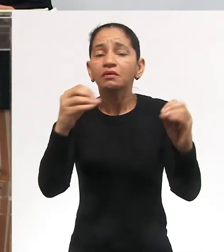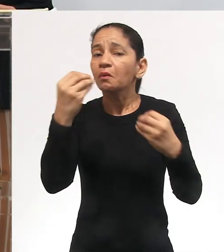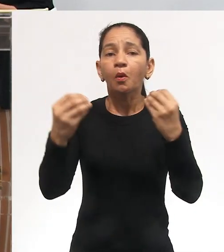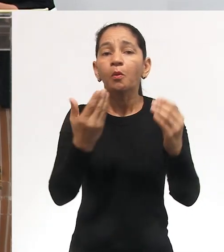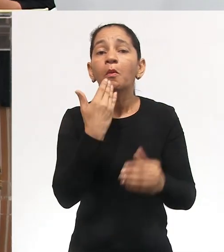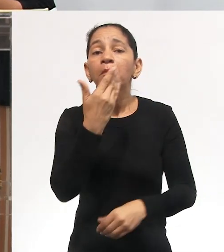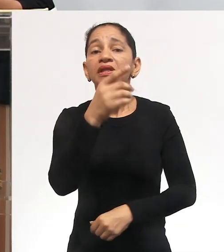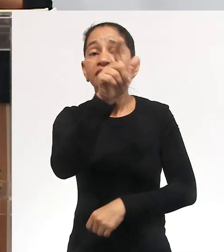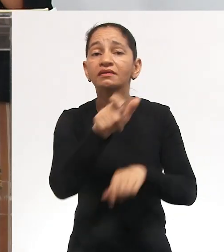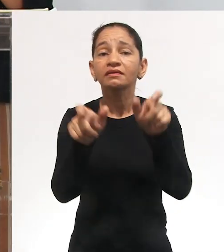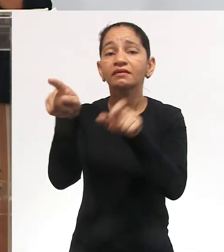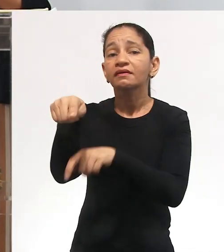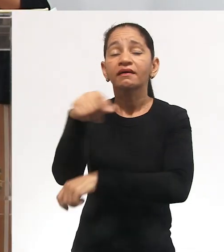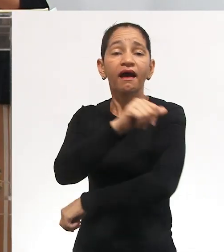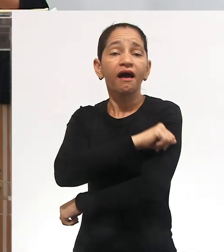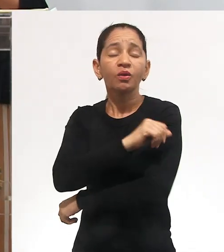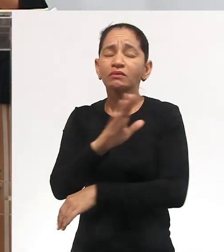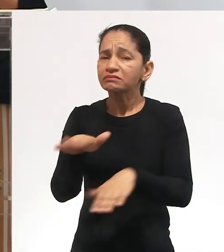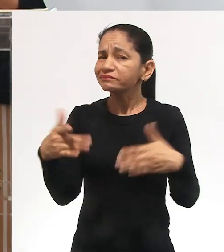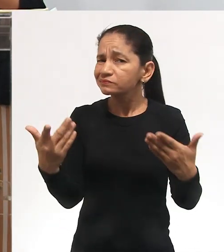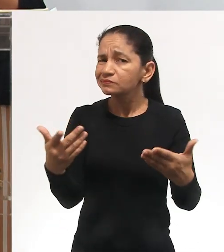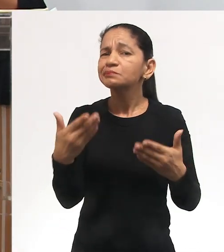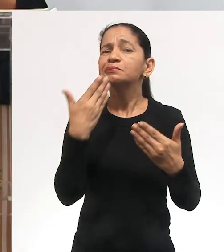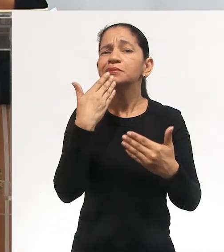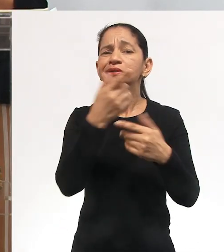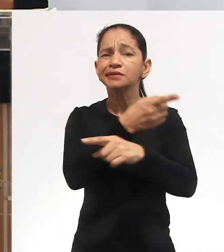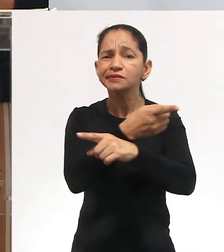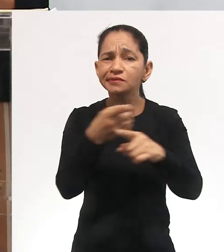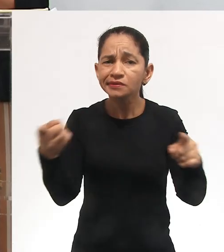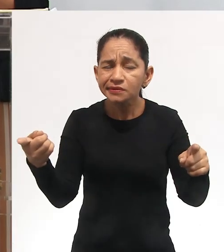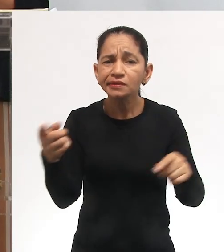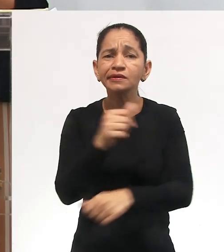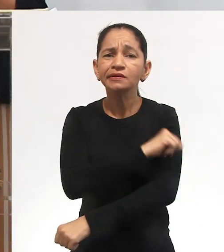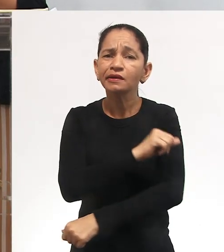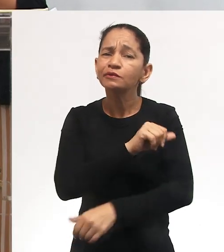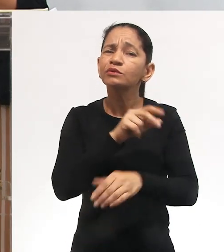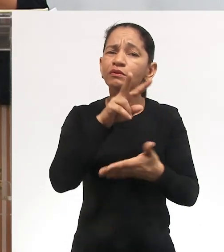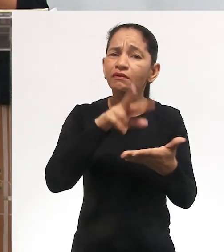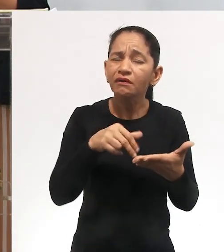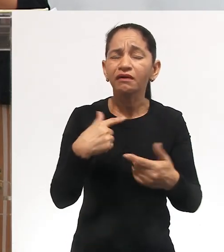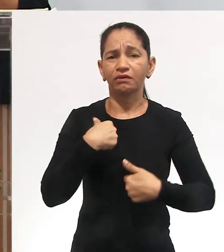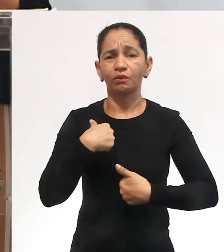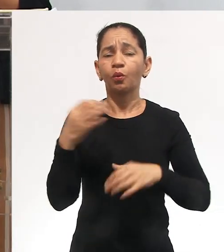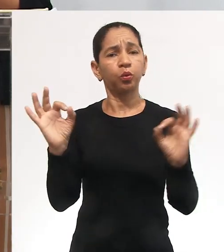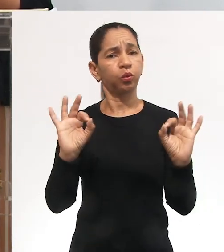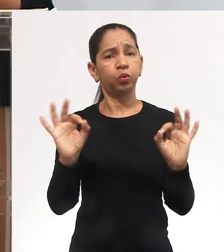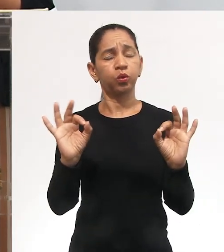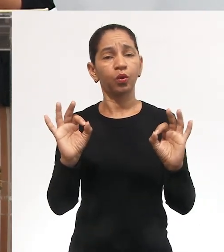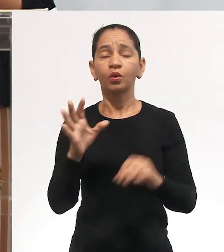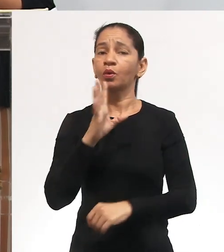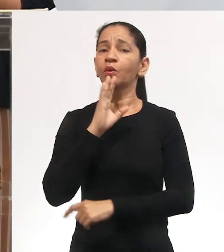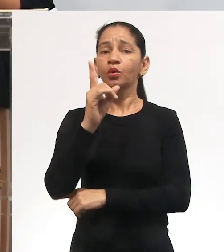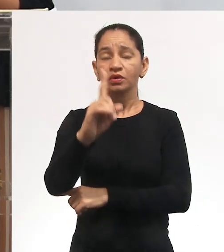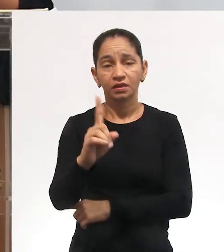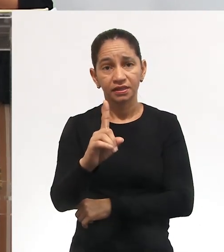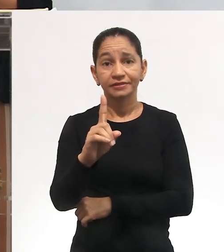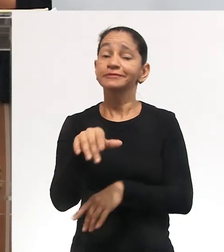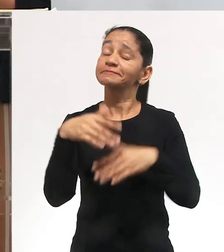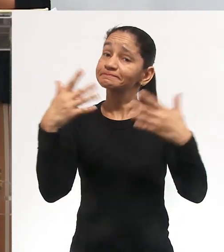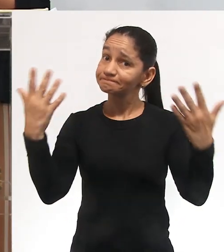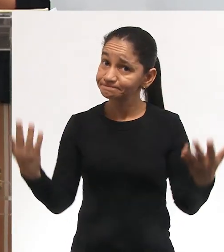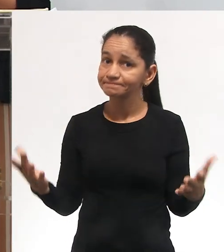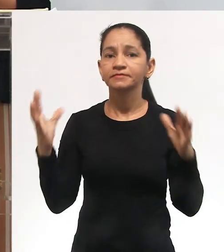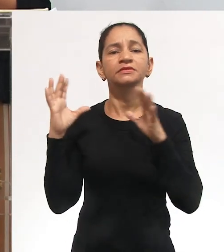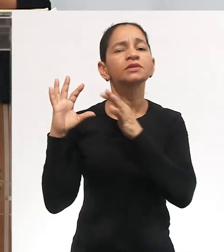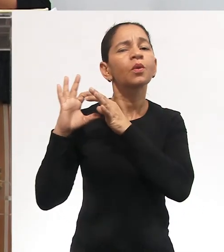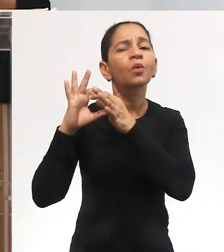ler? Se eu não consigo fazer as interpretações, se eu não consigo identificar as camadas de